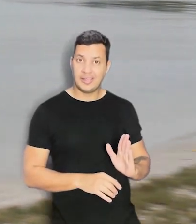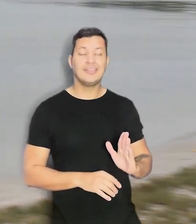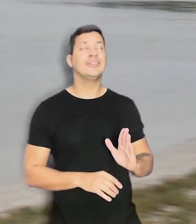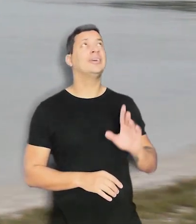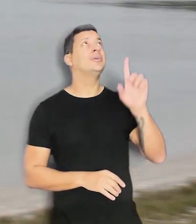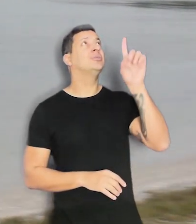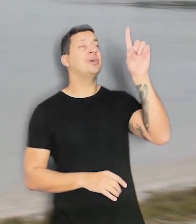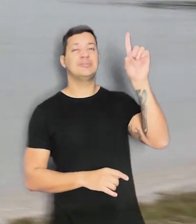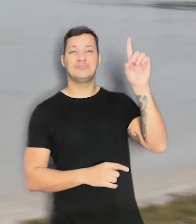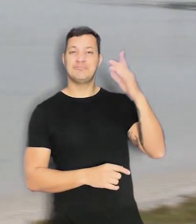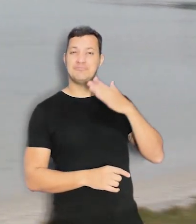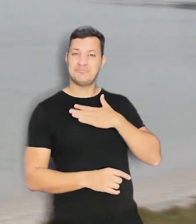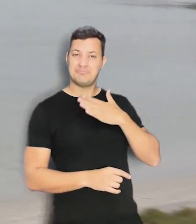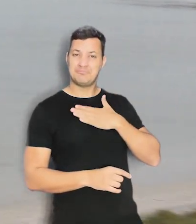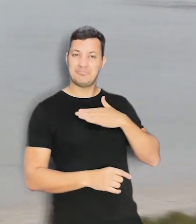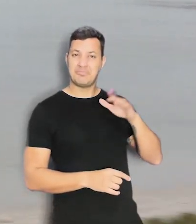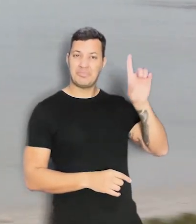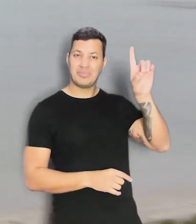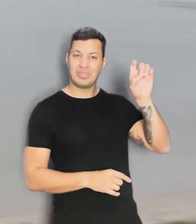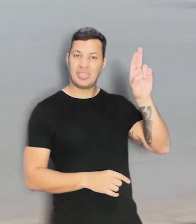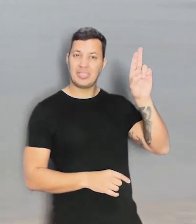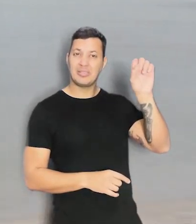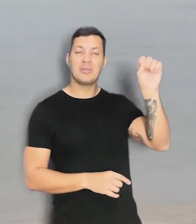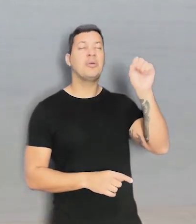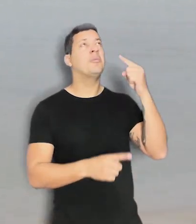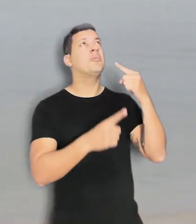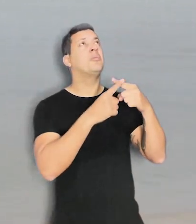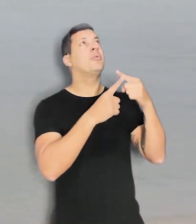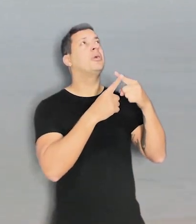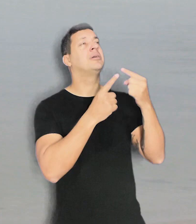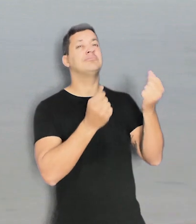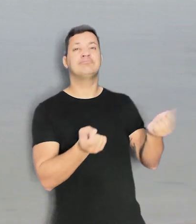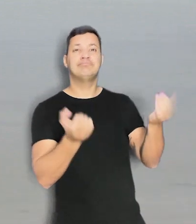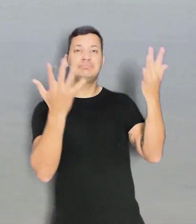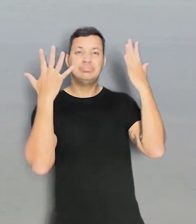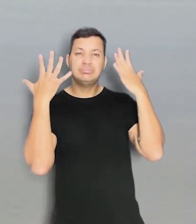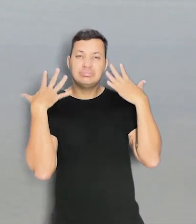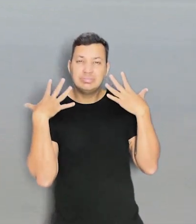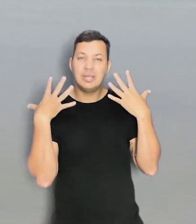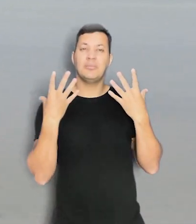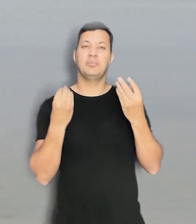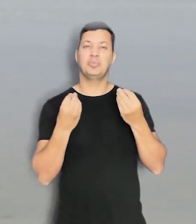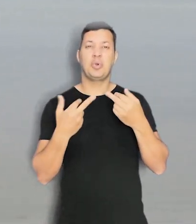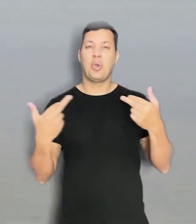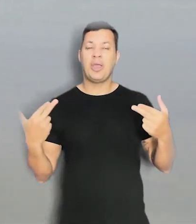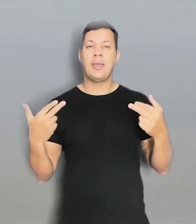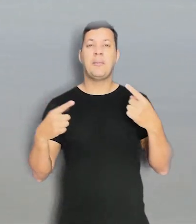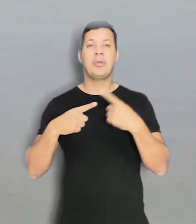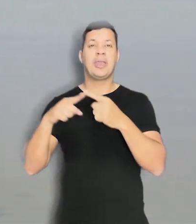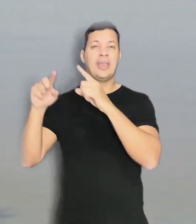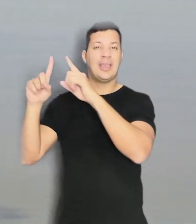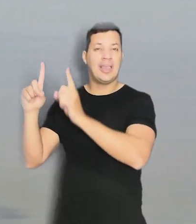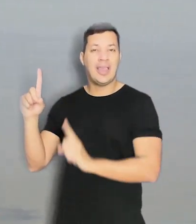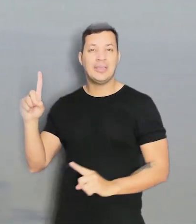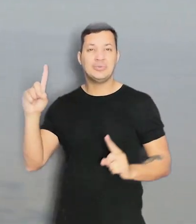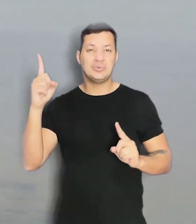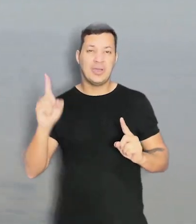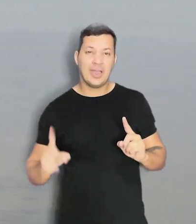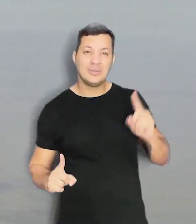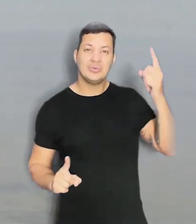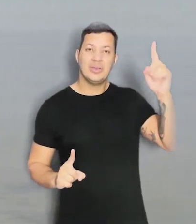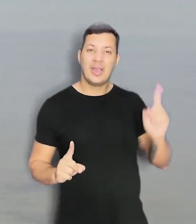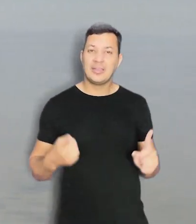nosso Deus. Por que lhe concedes tão alta pujança, se os raios de morte que vibram